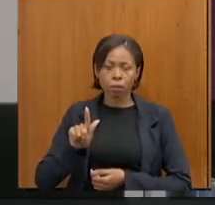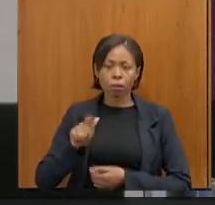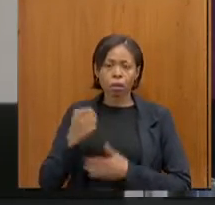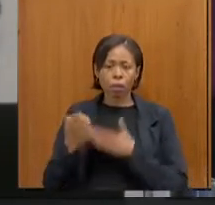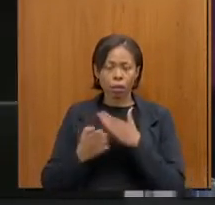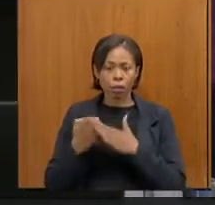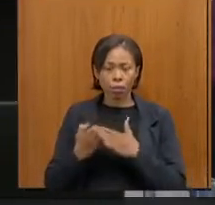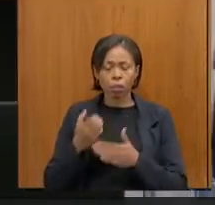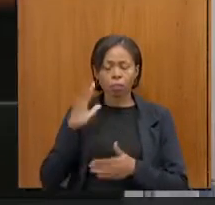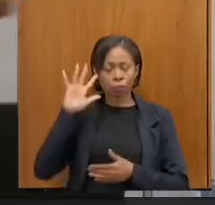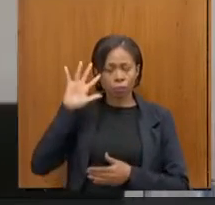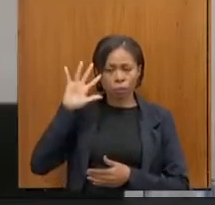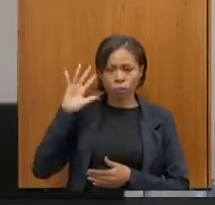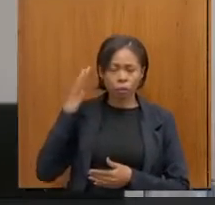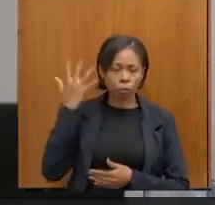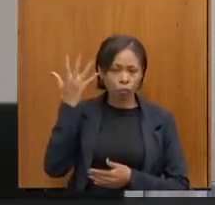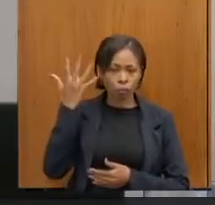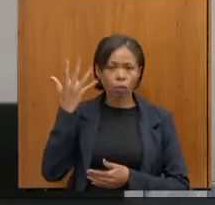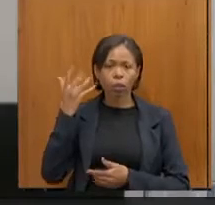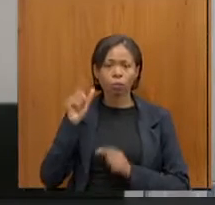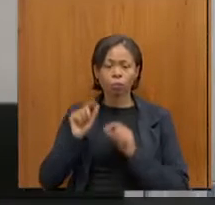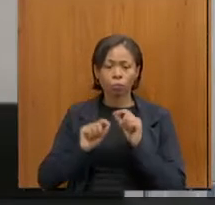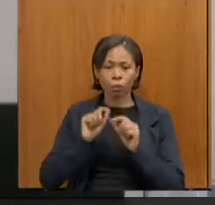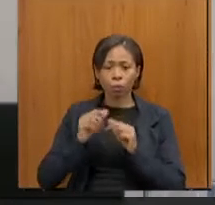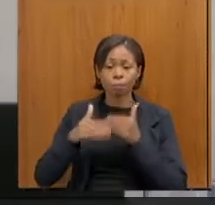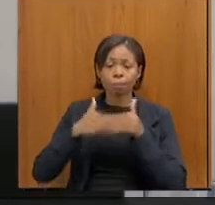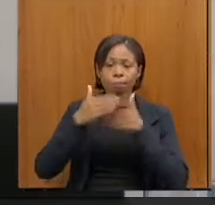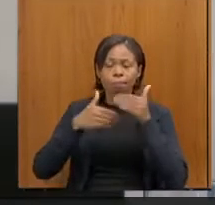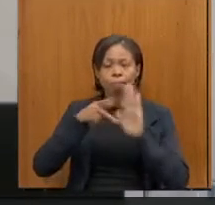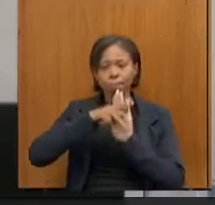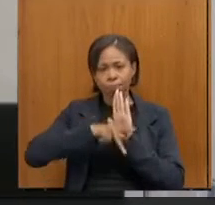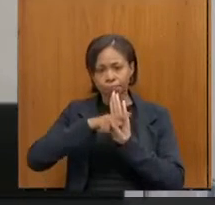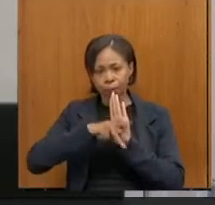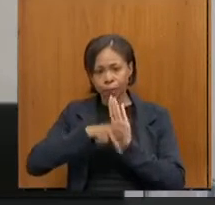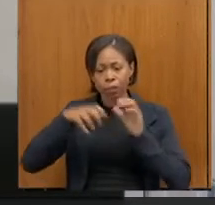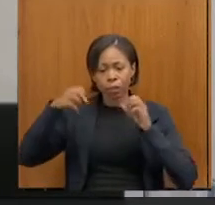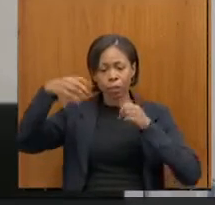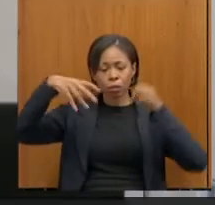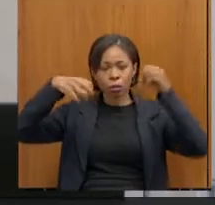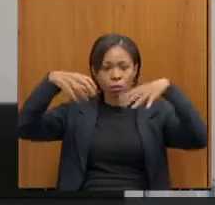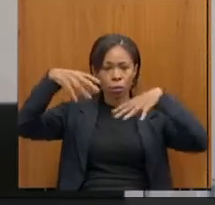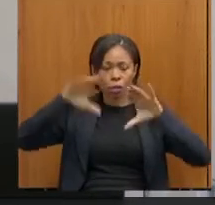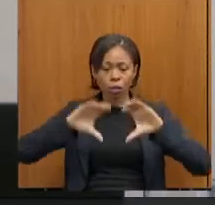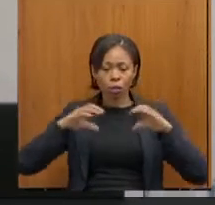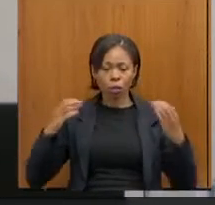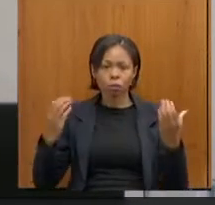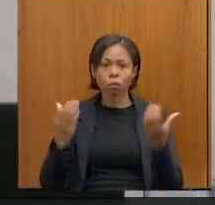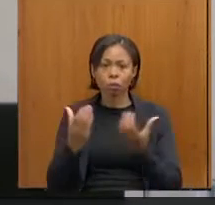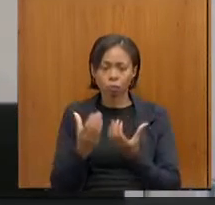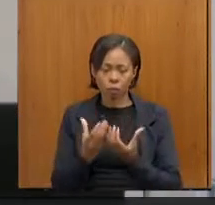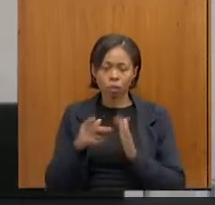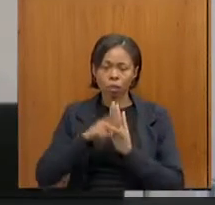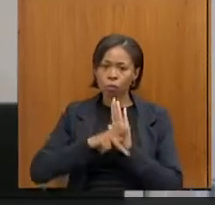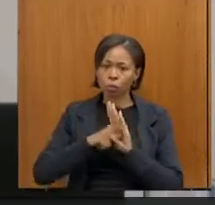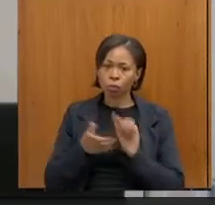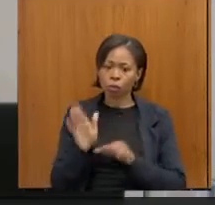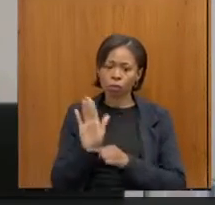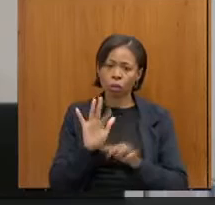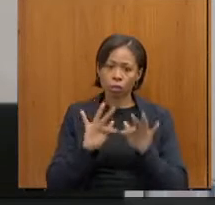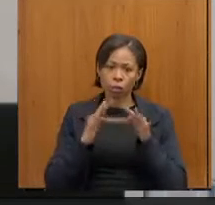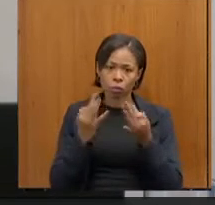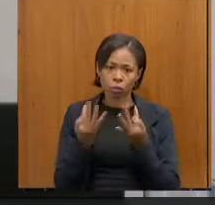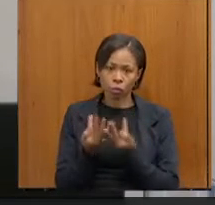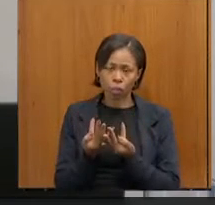que tome providências para que promovam ampliação do projeto Cemig nas comunidades Considerando a relevância dos projetos para as famílias e